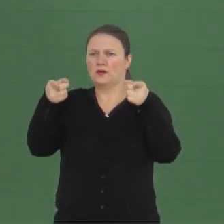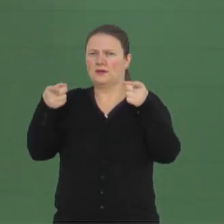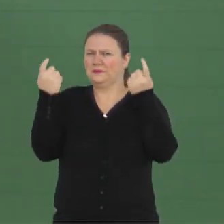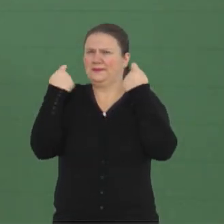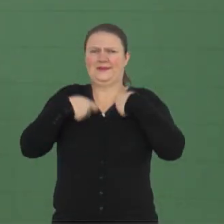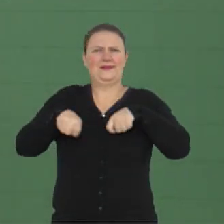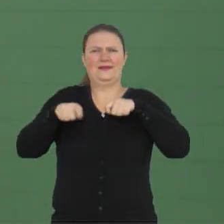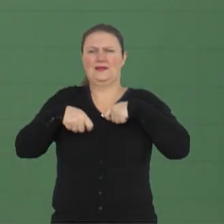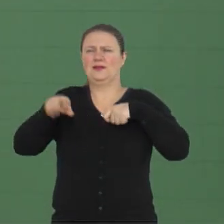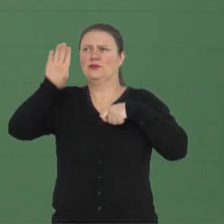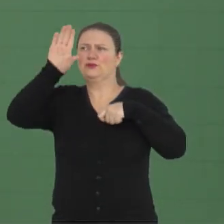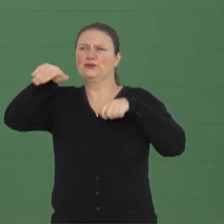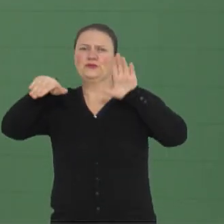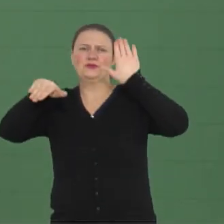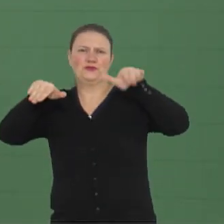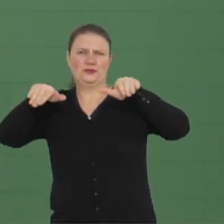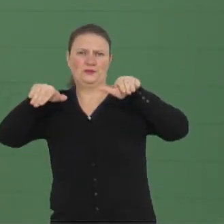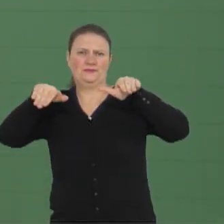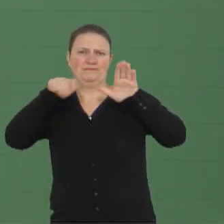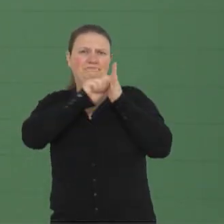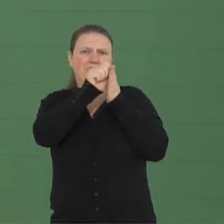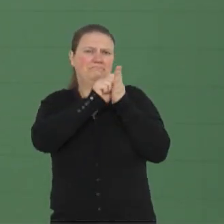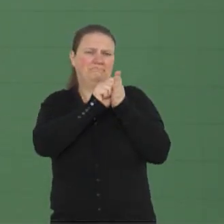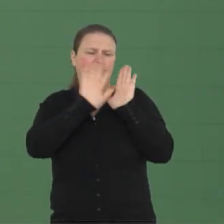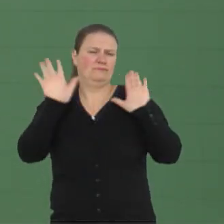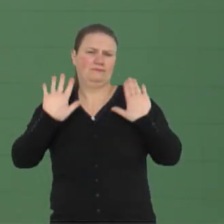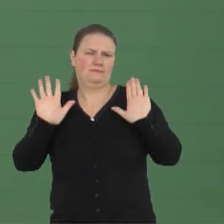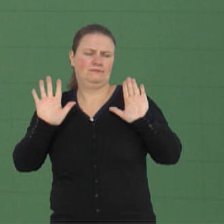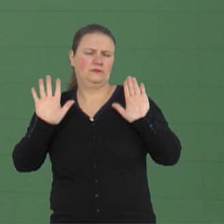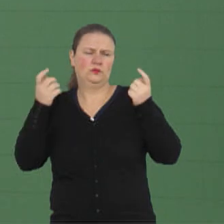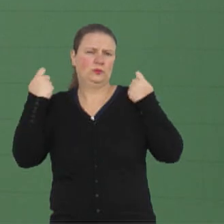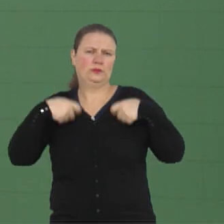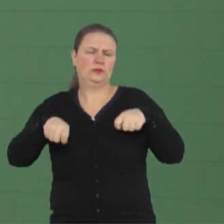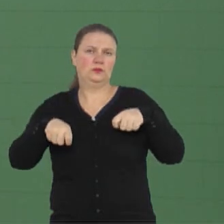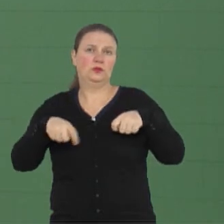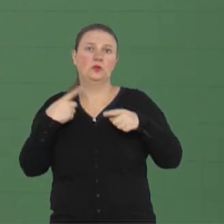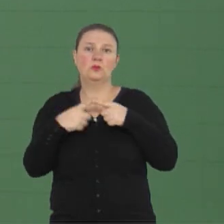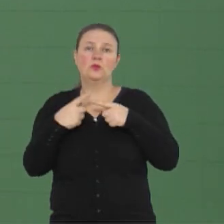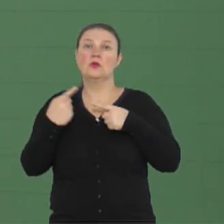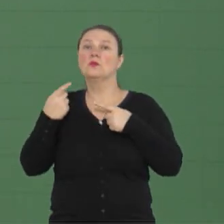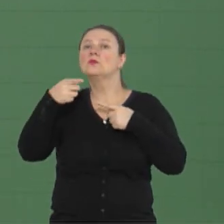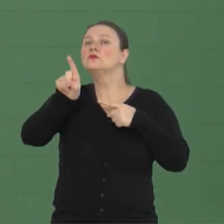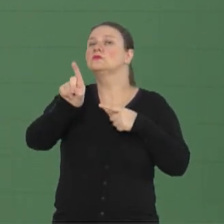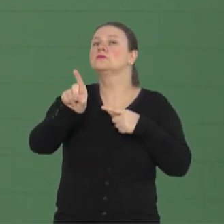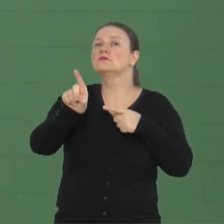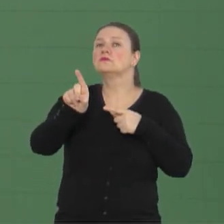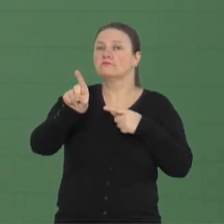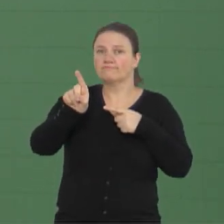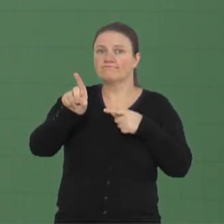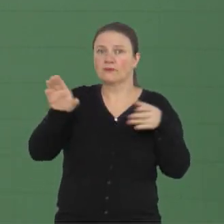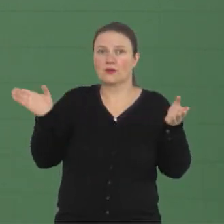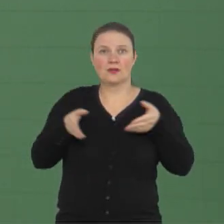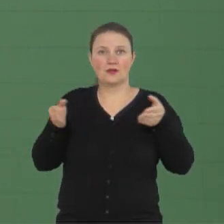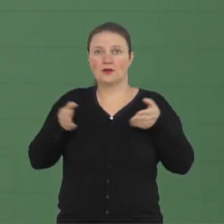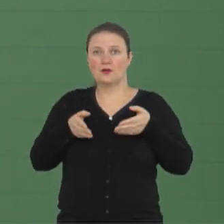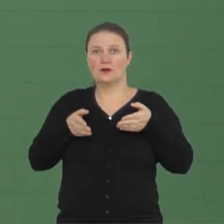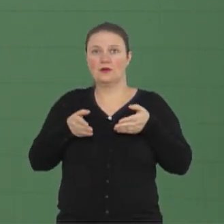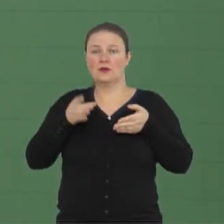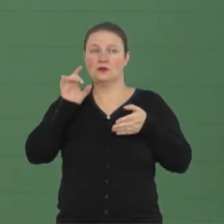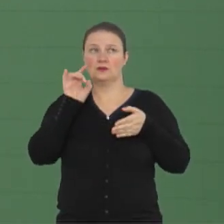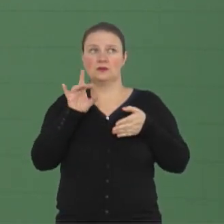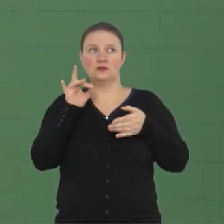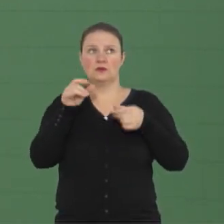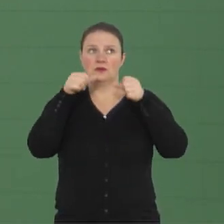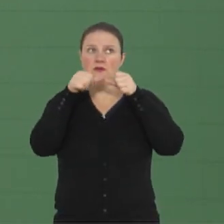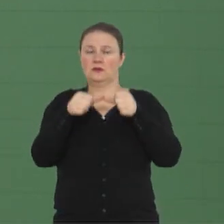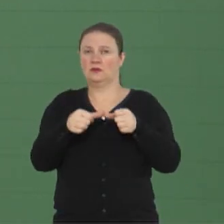veja. Por que que eu não coloquei? Porque era a última operação que existia ali dentro. Desta forma, a